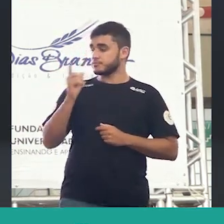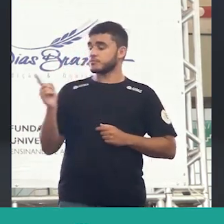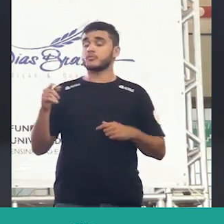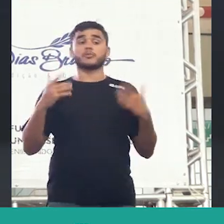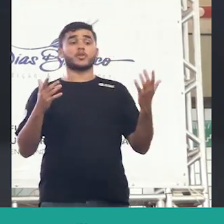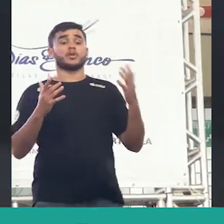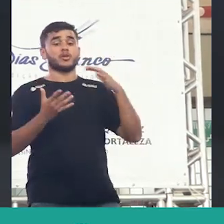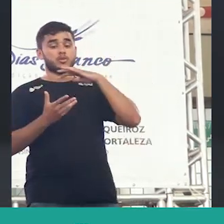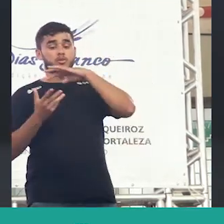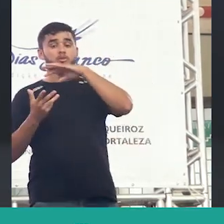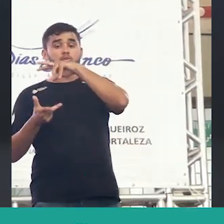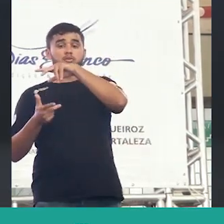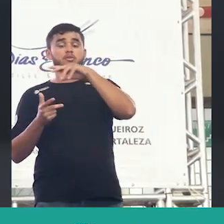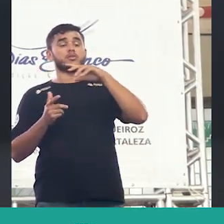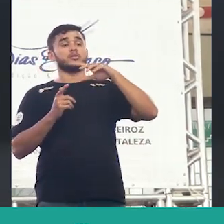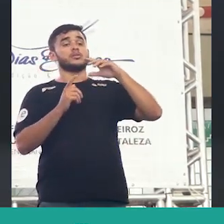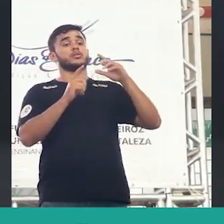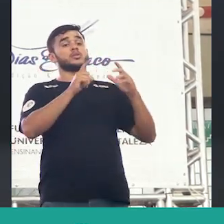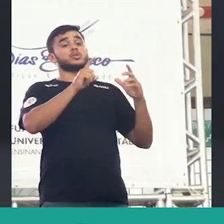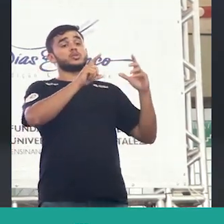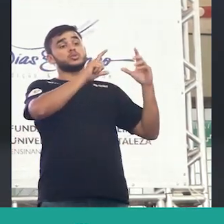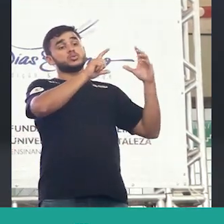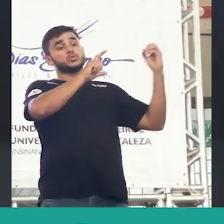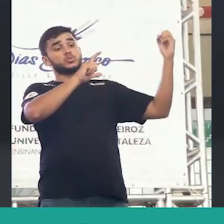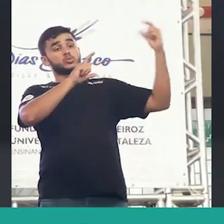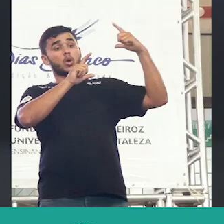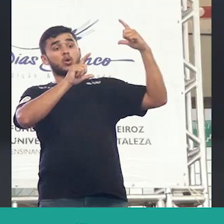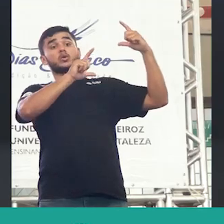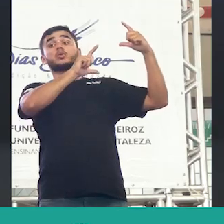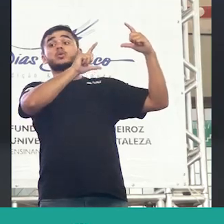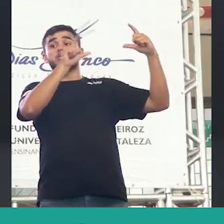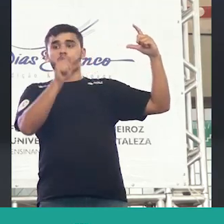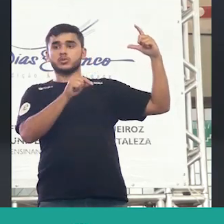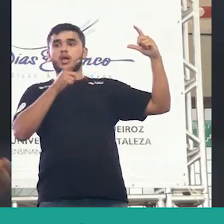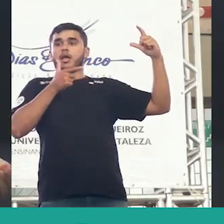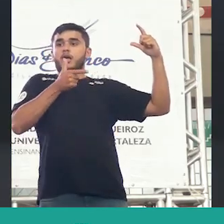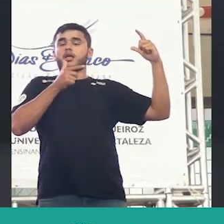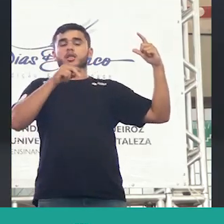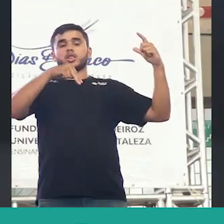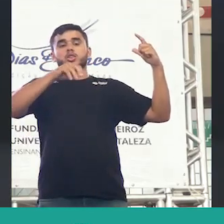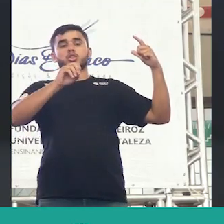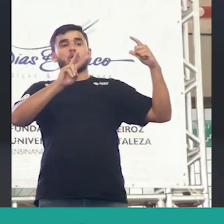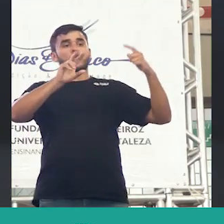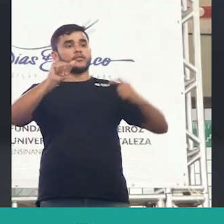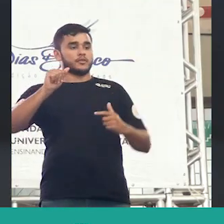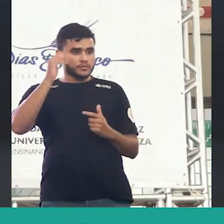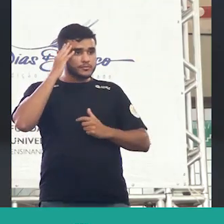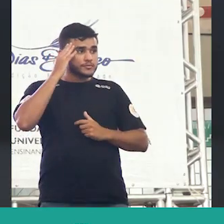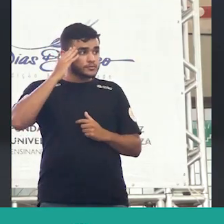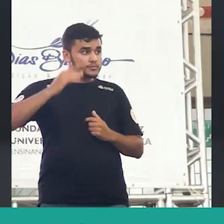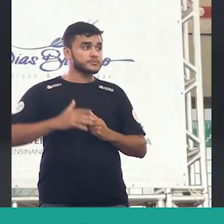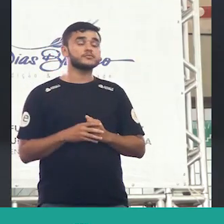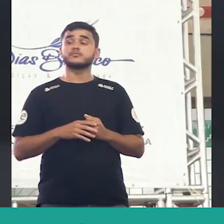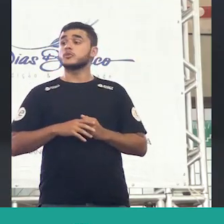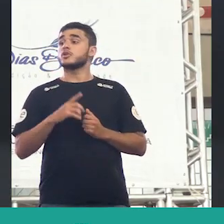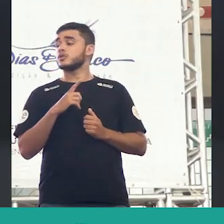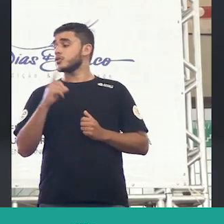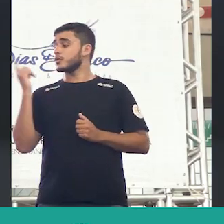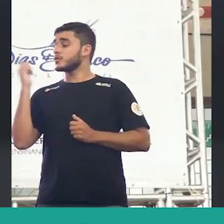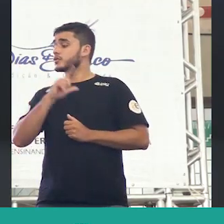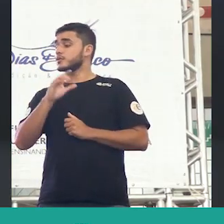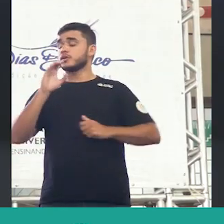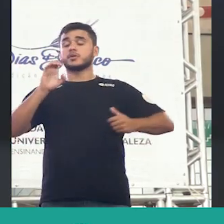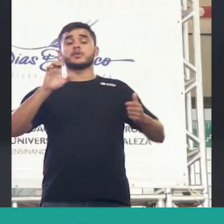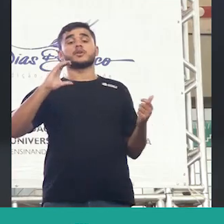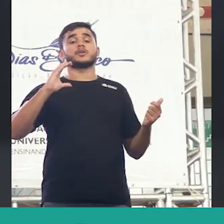que pode ficar entre o Sol e a Terra? Qual é, pessoal? É a lua nova. Então só acontece, como é o nome